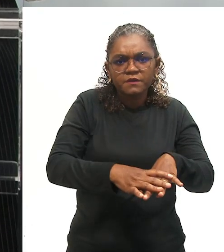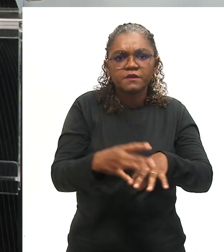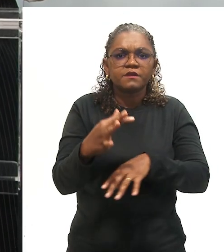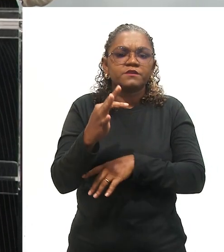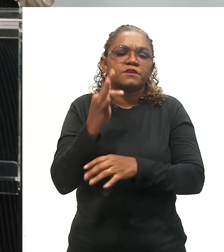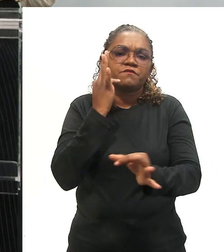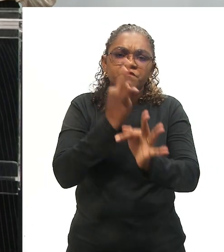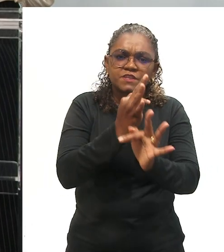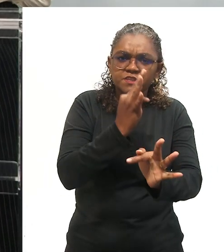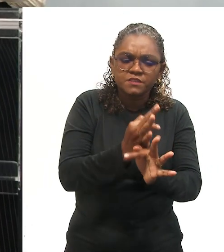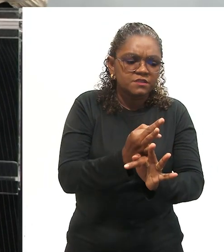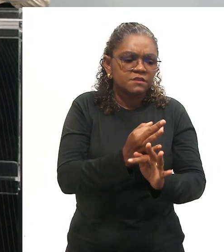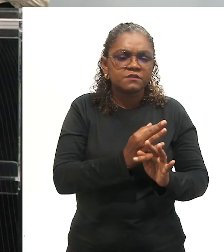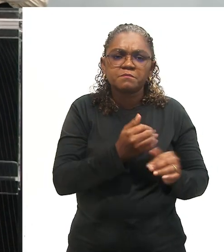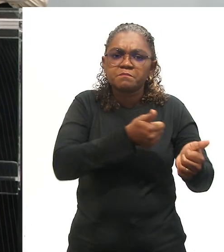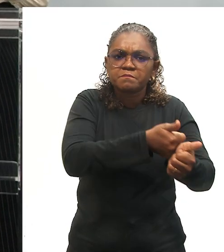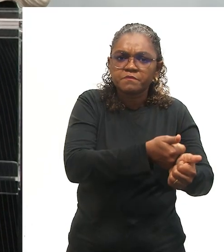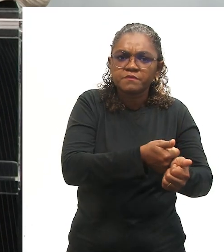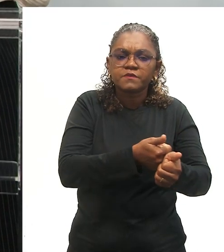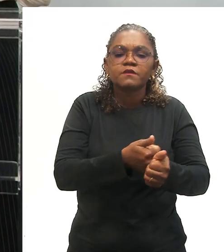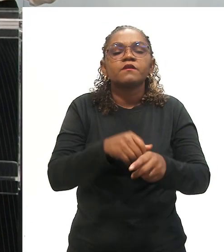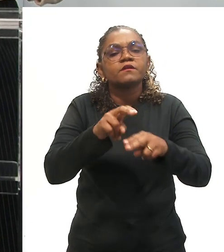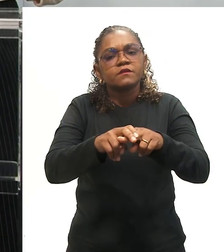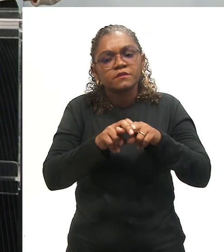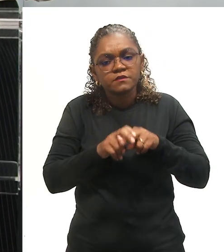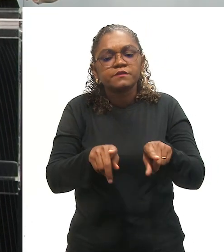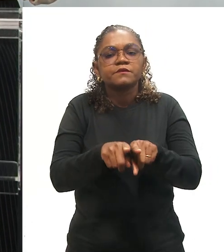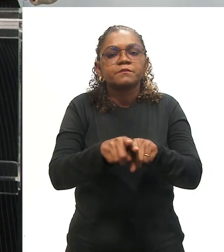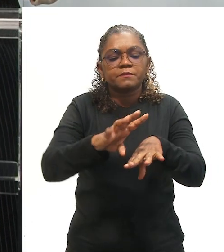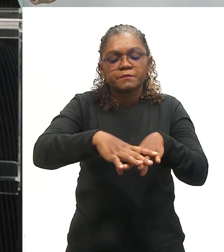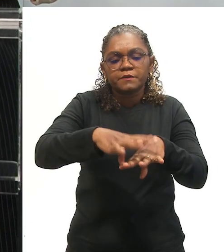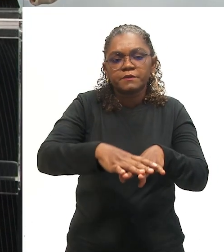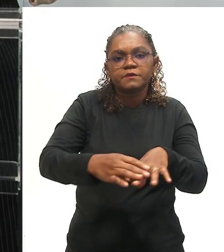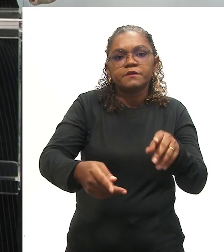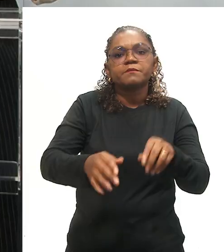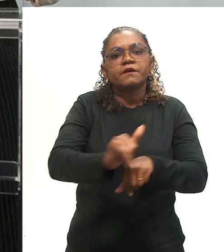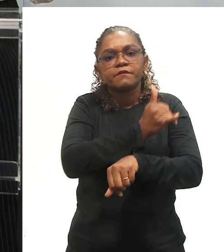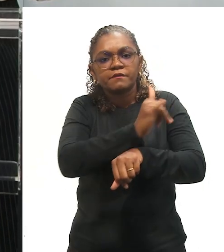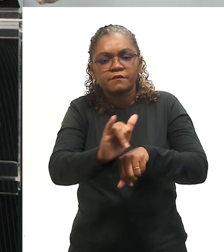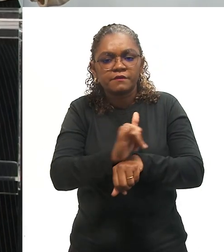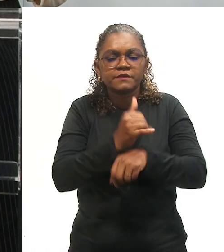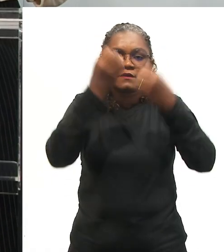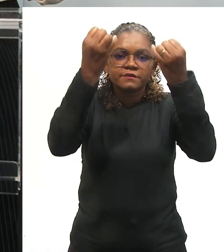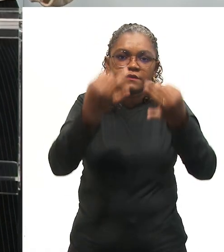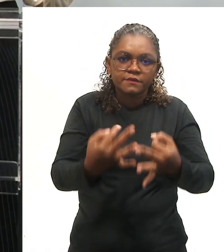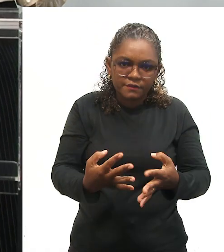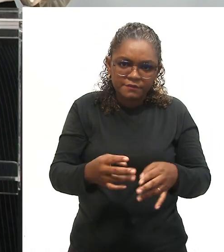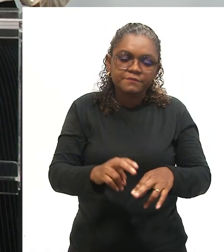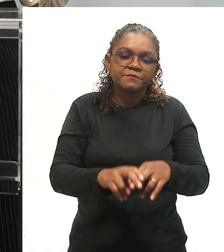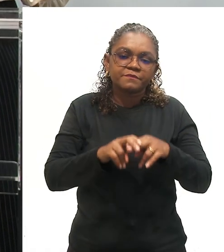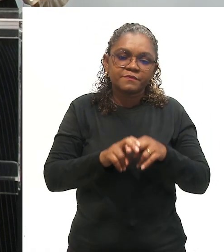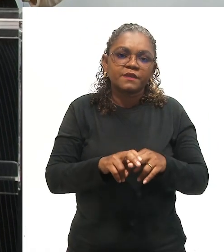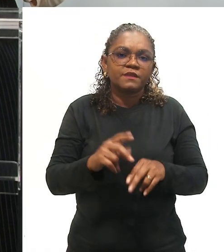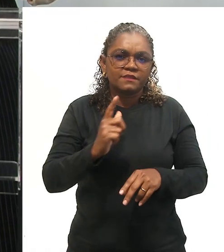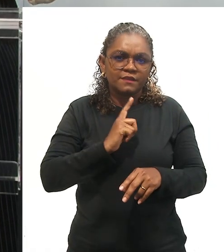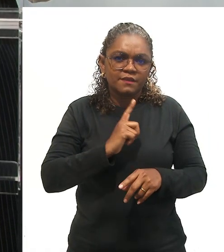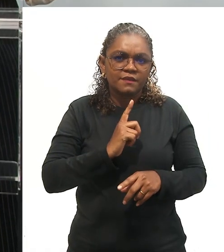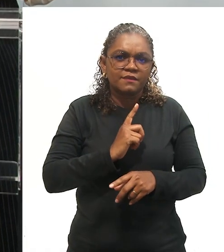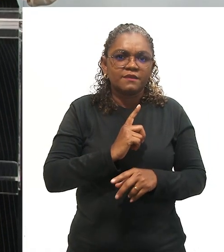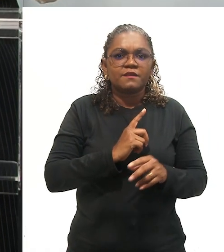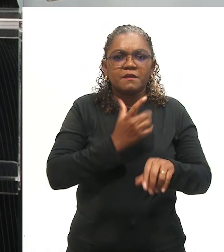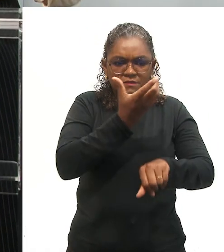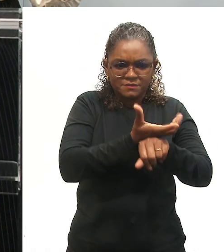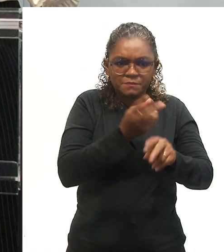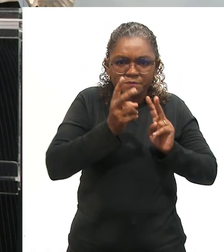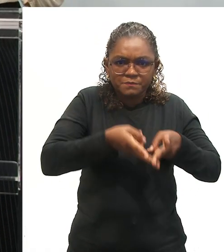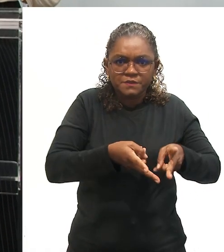mecanismos matemáticos para tentar se explicar. De forma geral, hoje em dia a gente fala que a economia é muito suportada pela estatística. Então, tem um componente bem